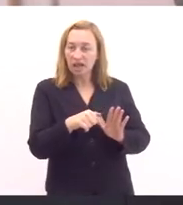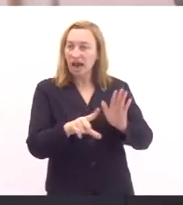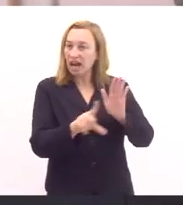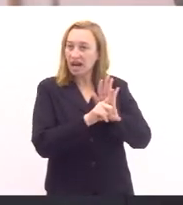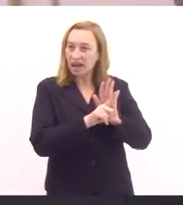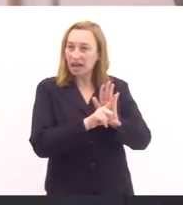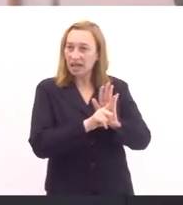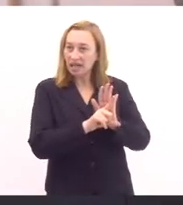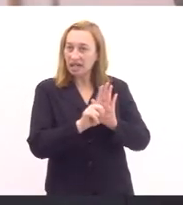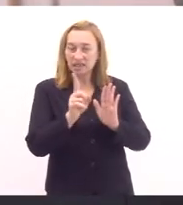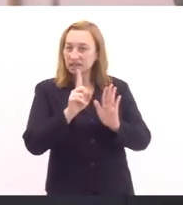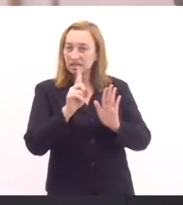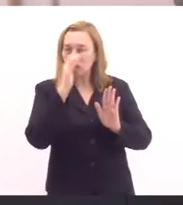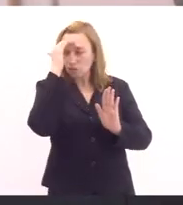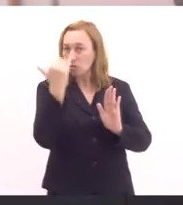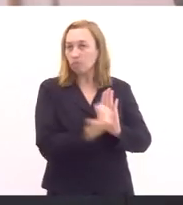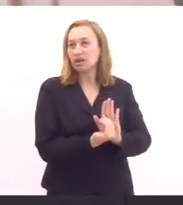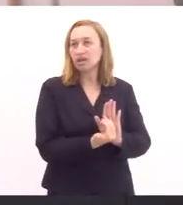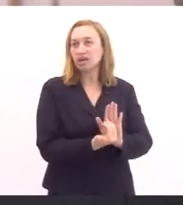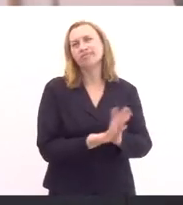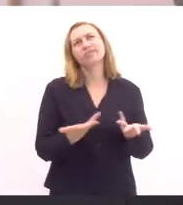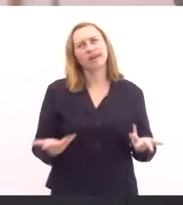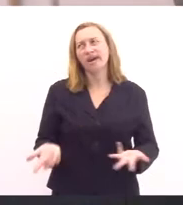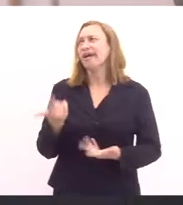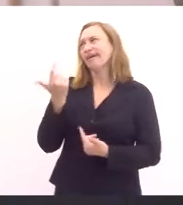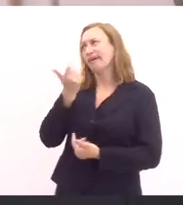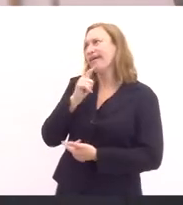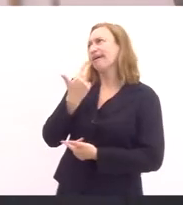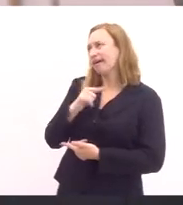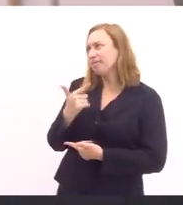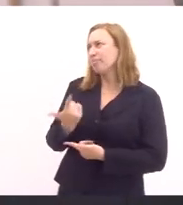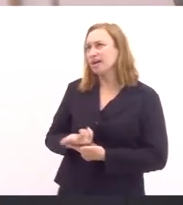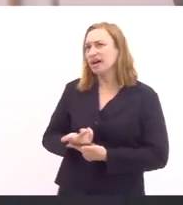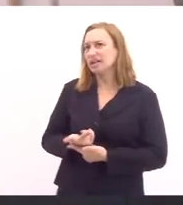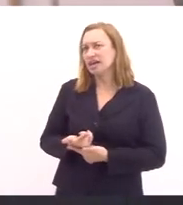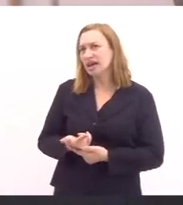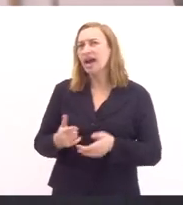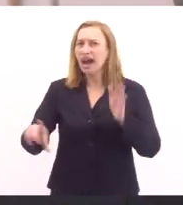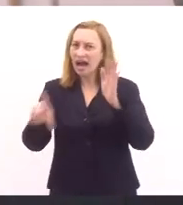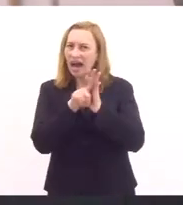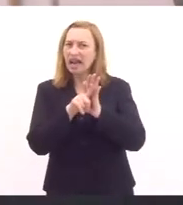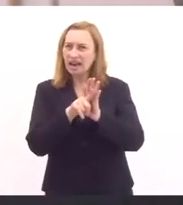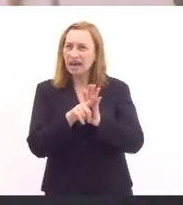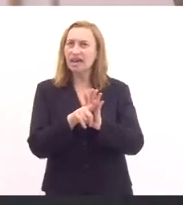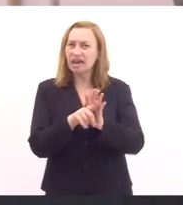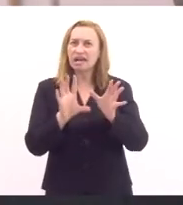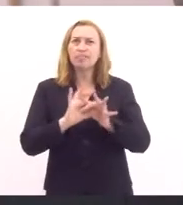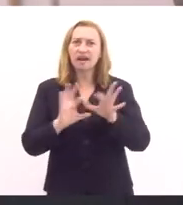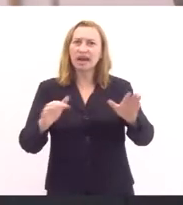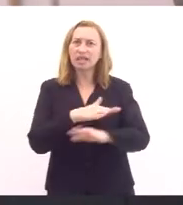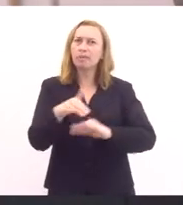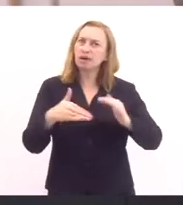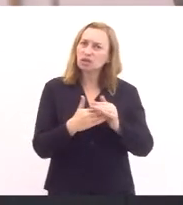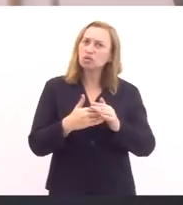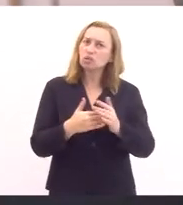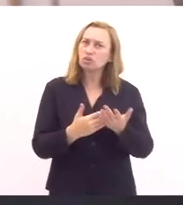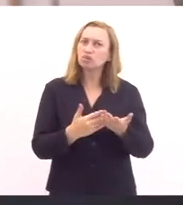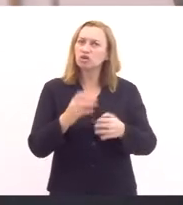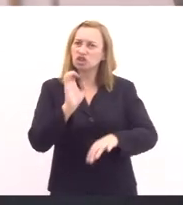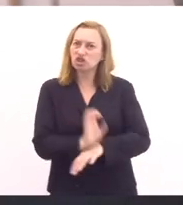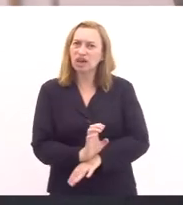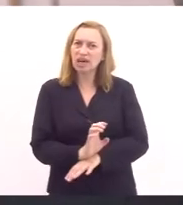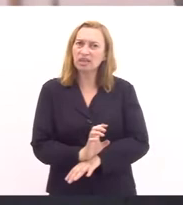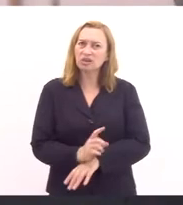né uma lei votada para todo estado e algum ele te estragar artista diz a lei não vale para cá